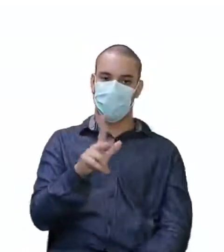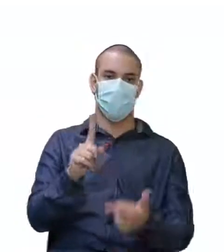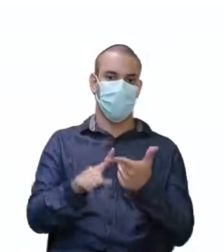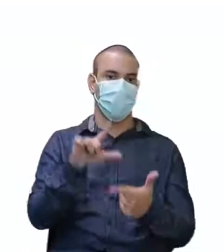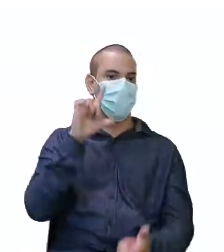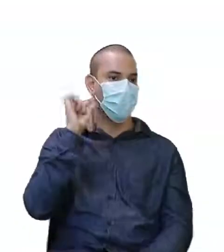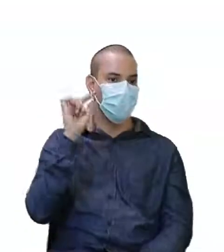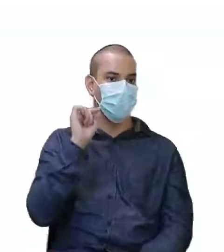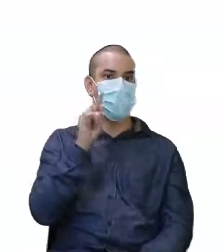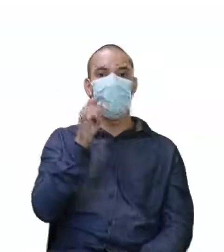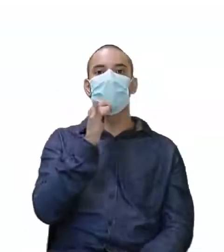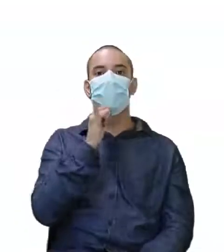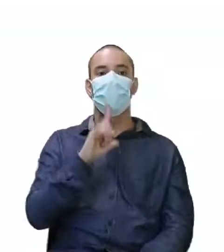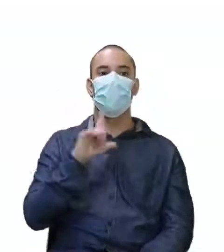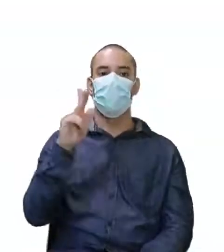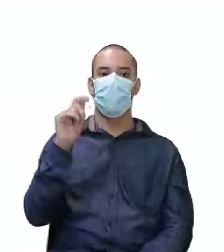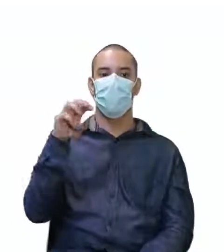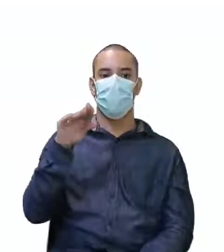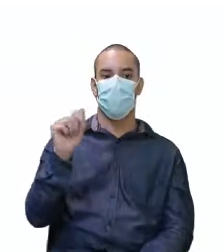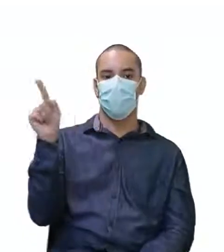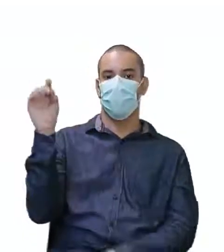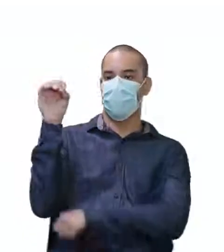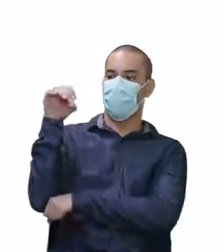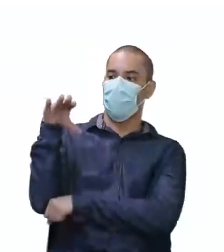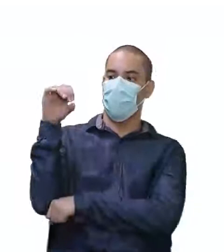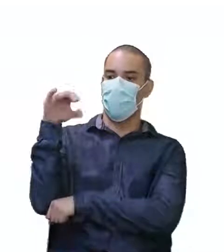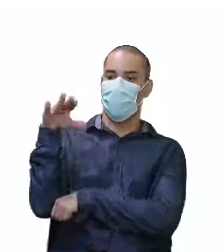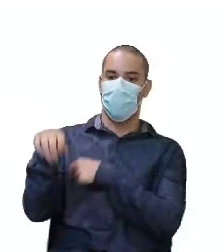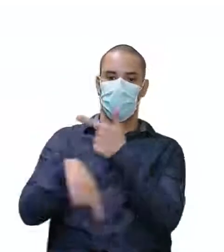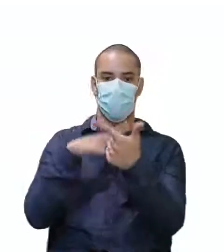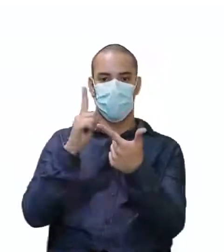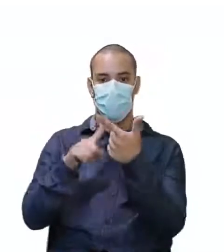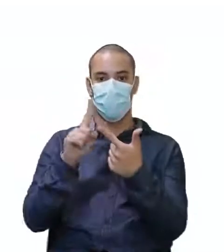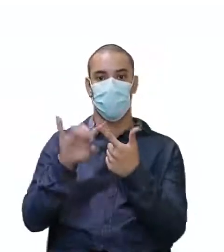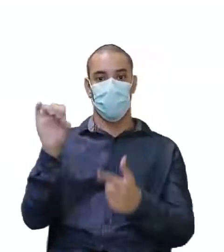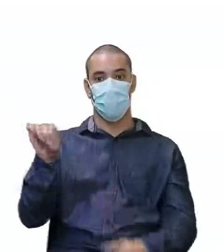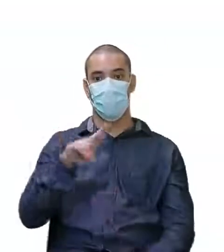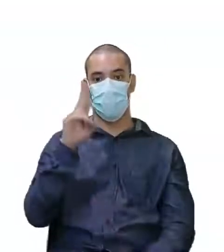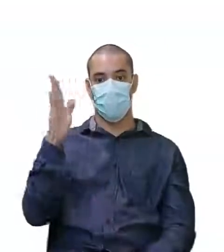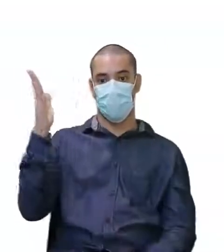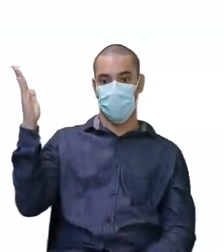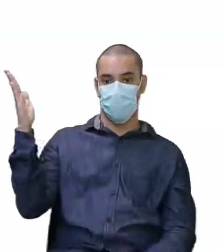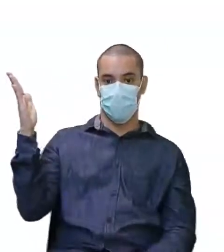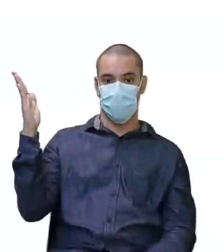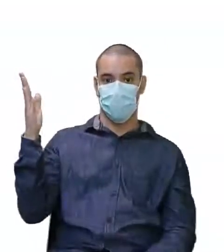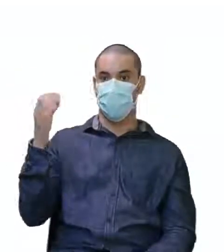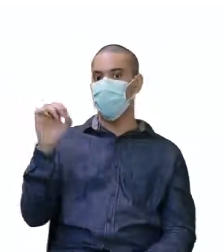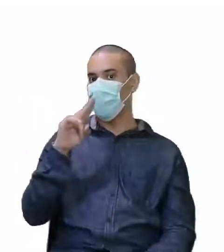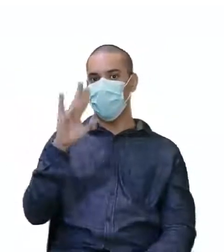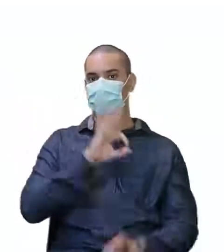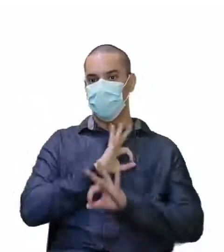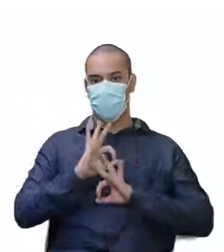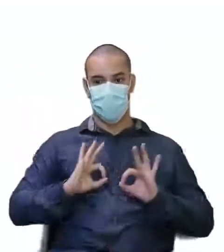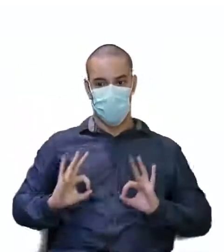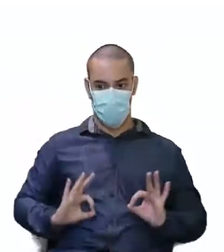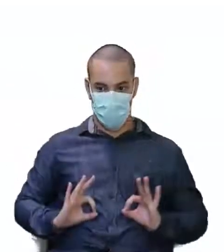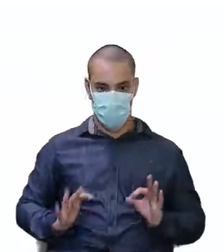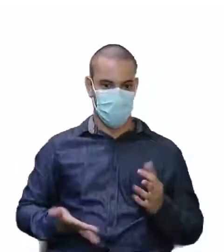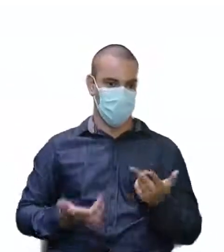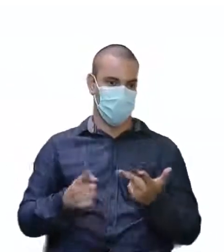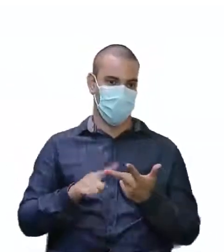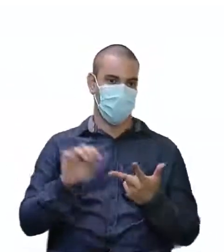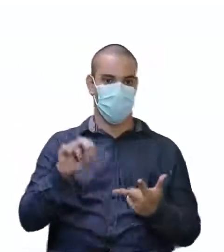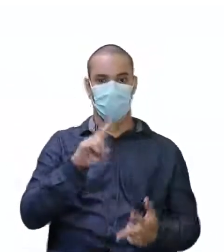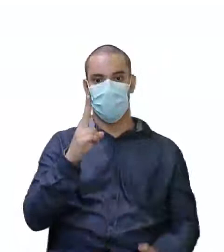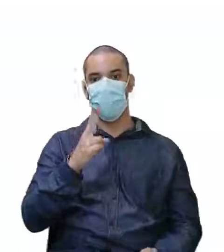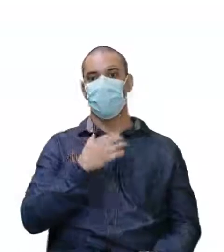uma lhama, né, em casa, se você tem aí uma onça, sei lá.